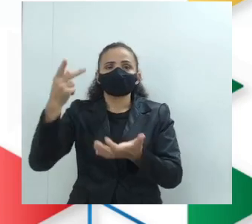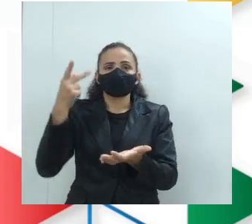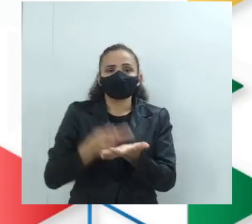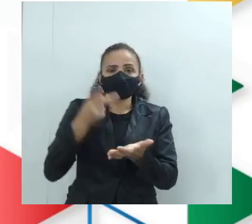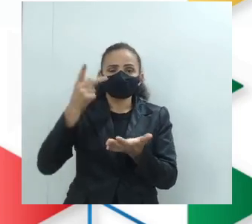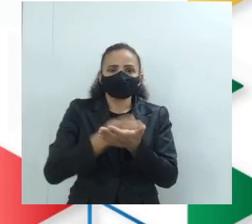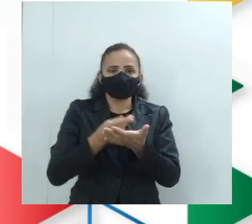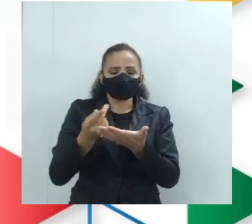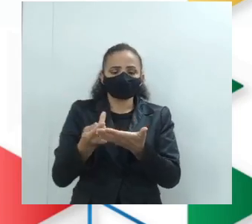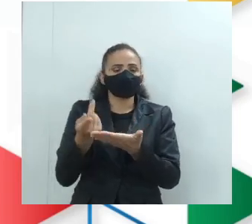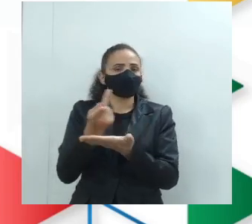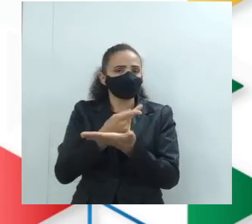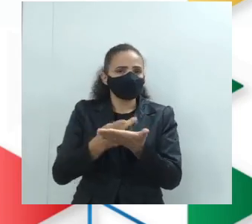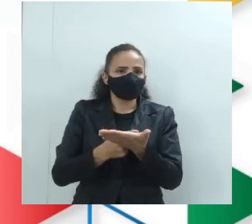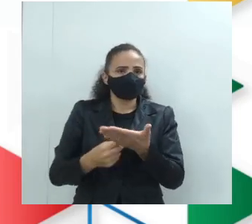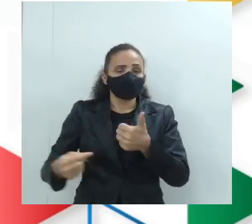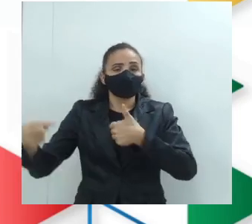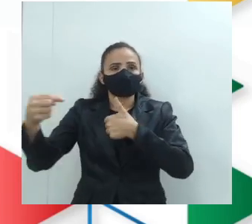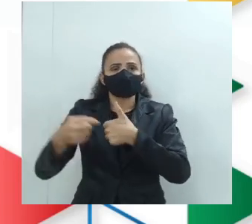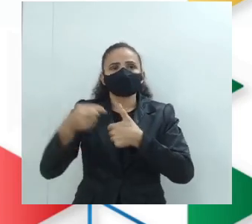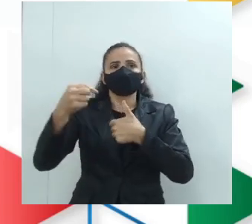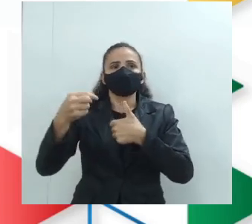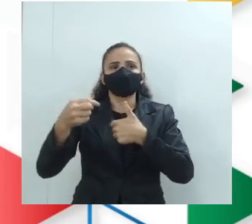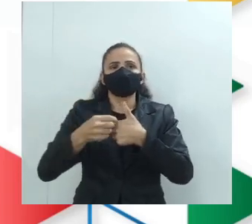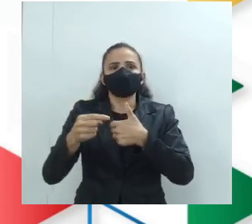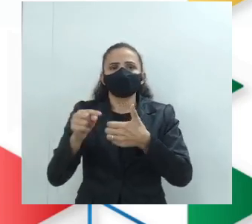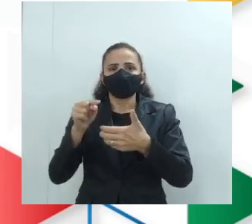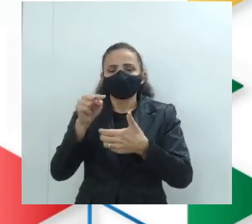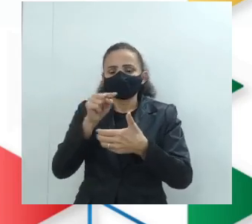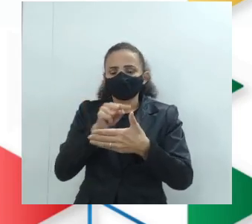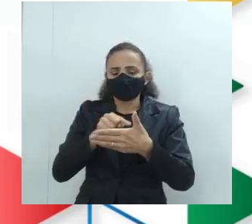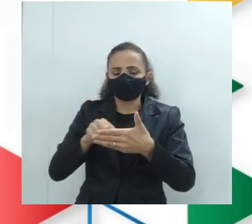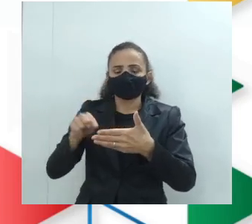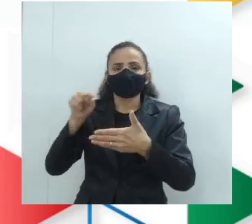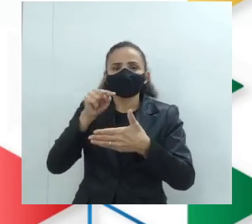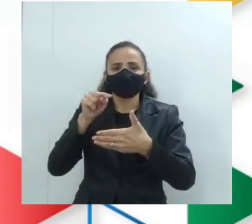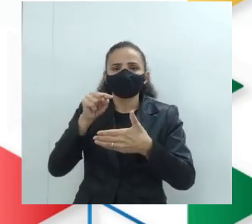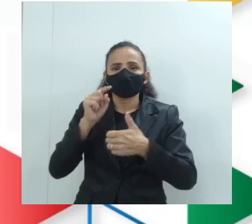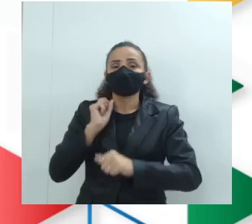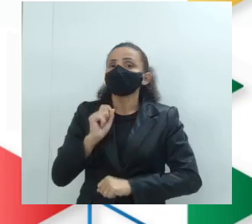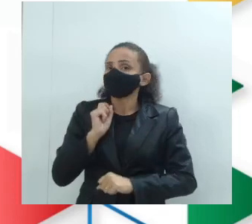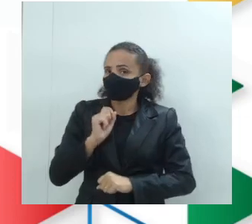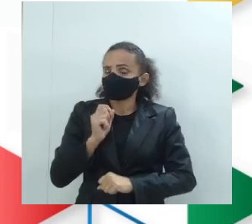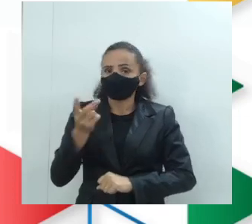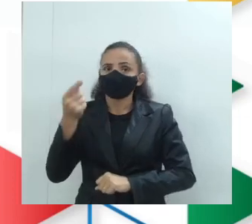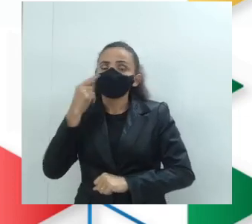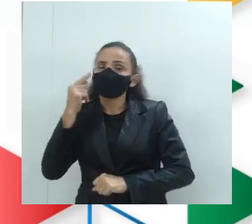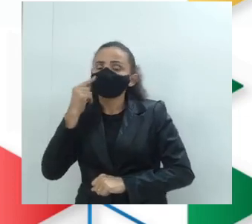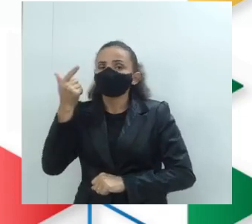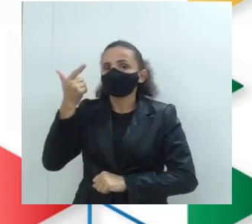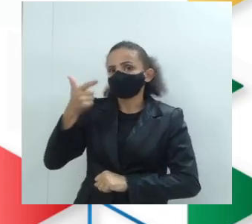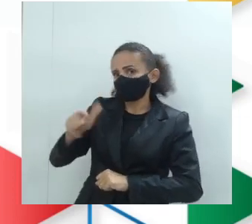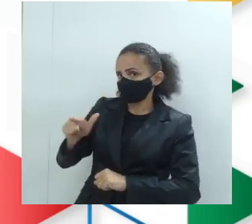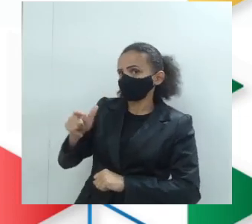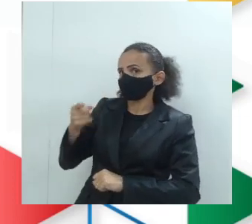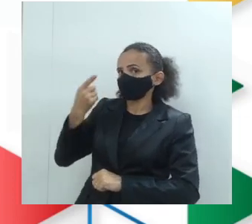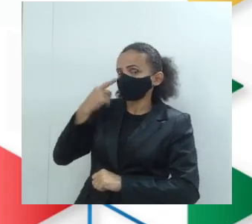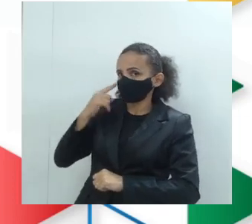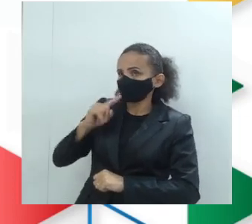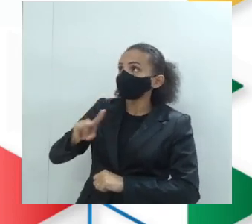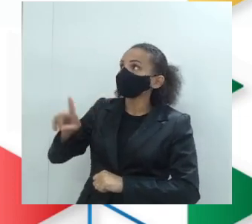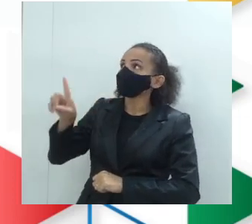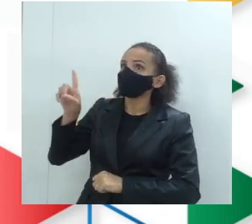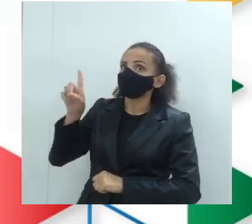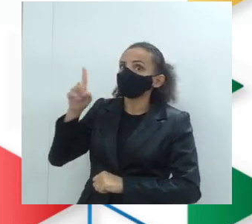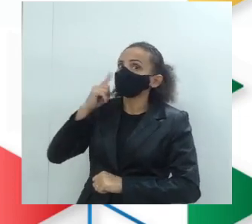comigo a animação, ó. Clicou uma vez, ela gira 90 graus. Então agora olha do teu lado esquerdo a posição da